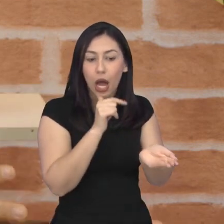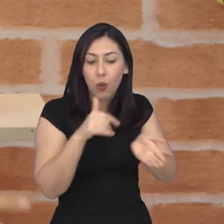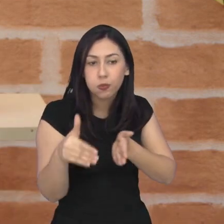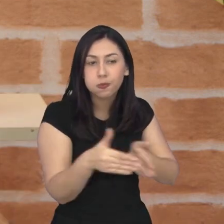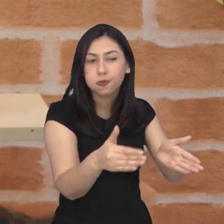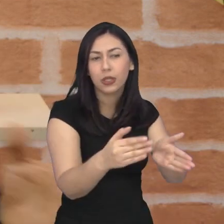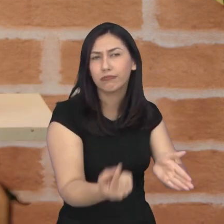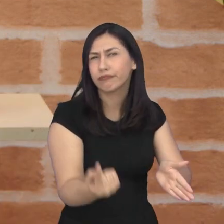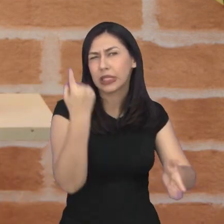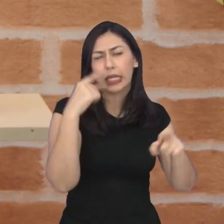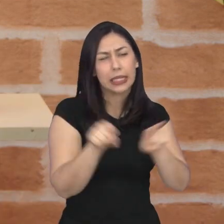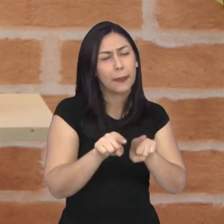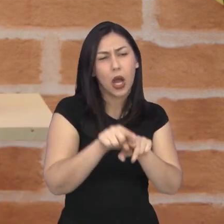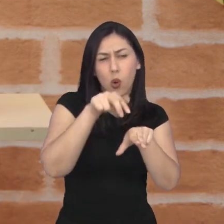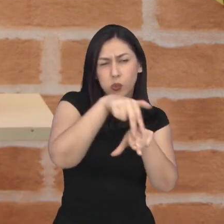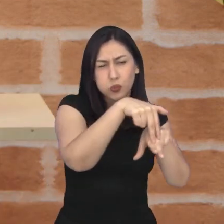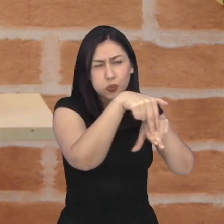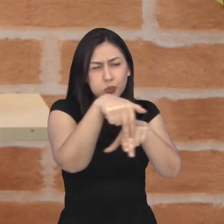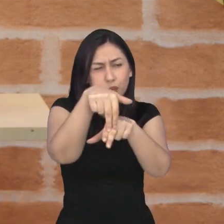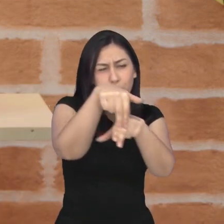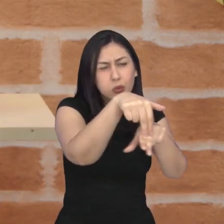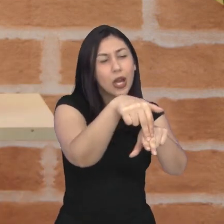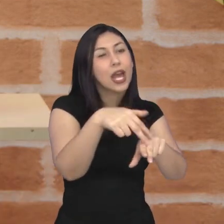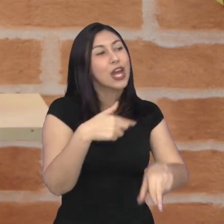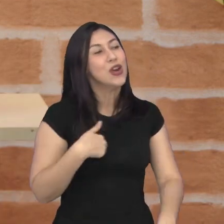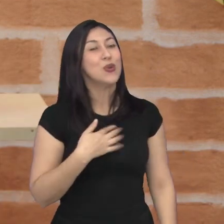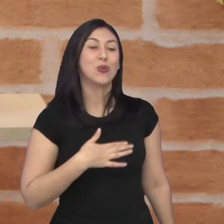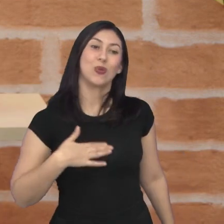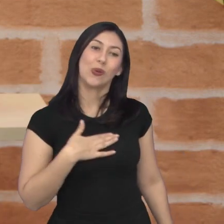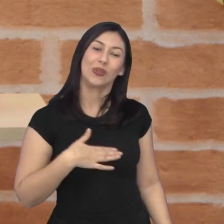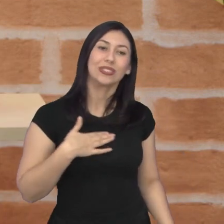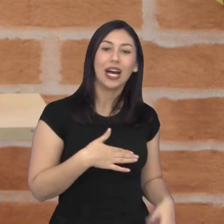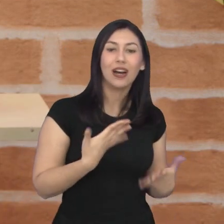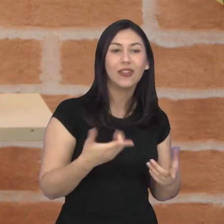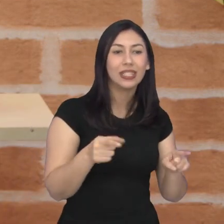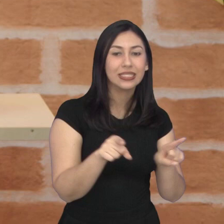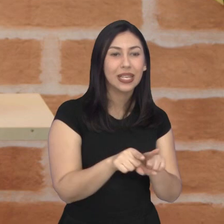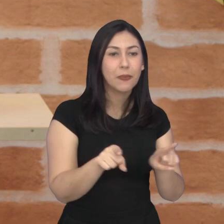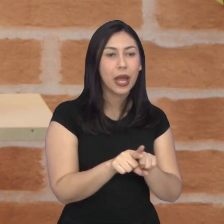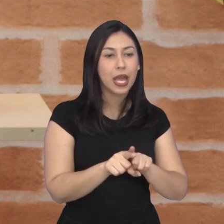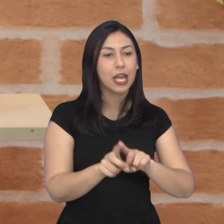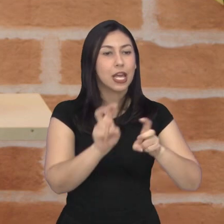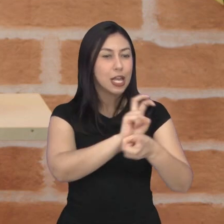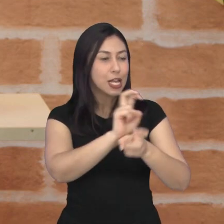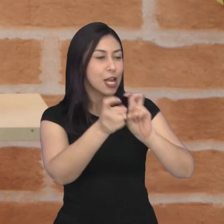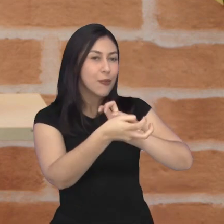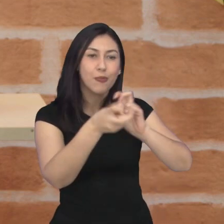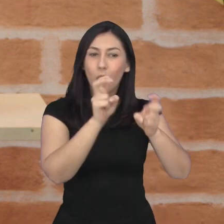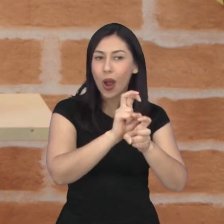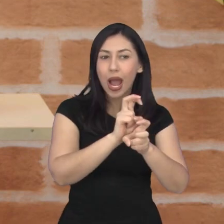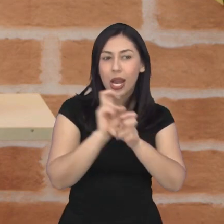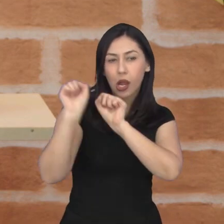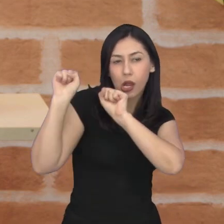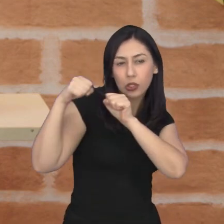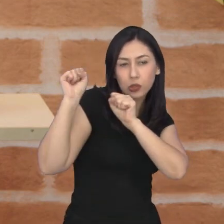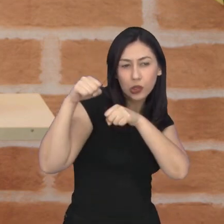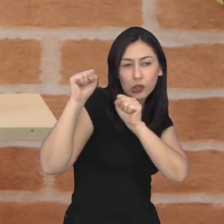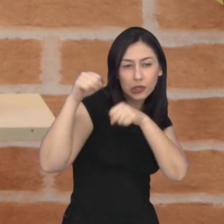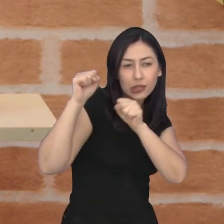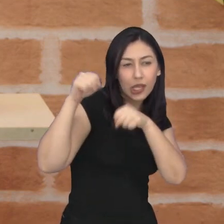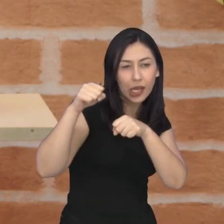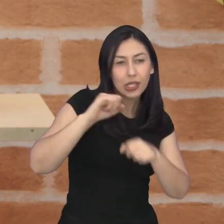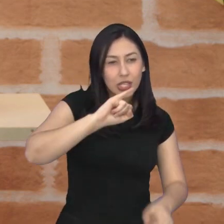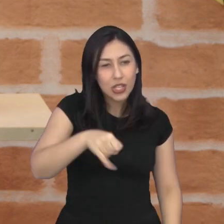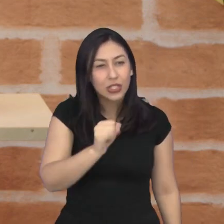disso eu surfava, né? Sempre gostei de praticar os esportes da moda também, teve a capoeira, o jiu-jitsu, né? Ah, legal. Agora que o